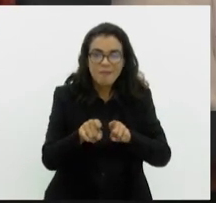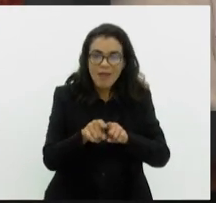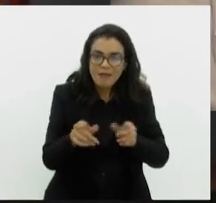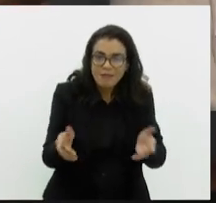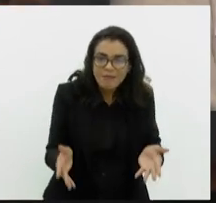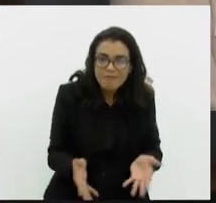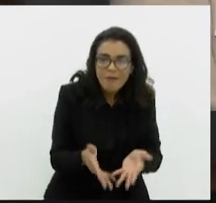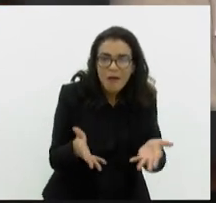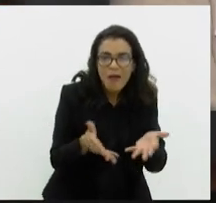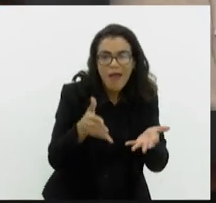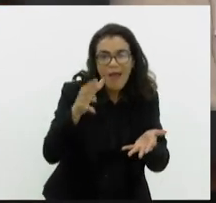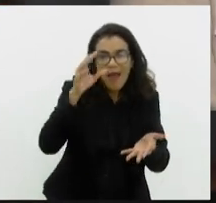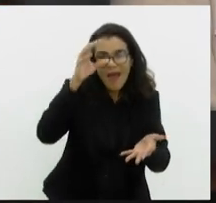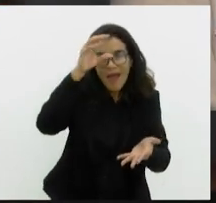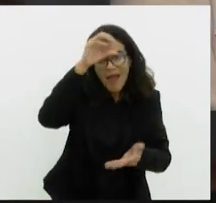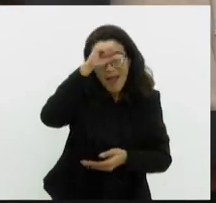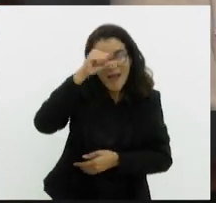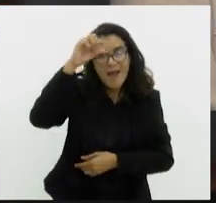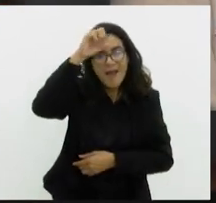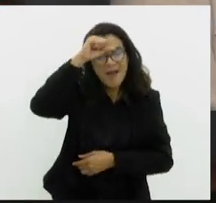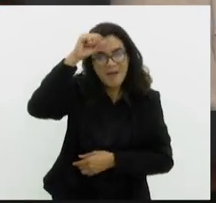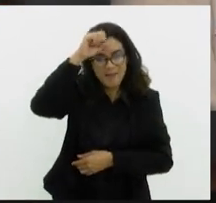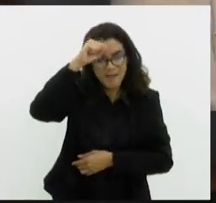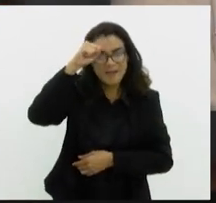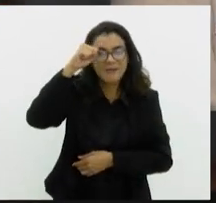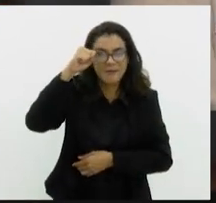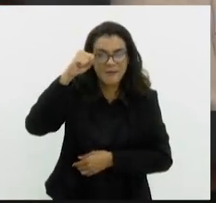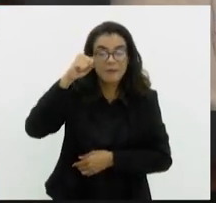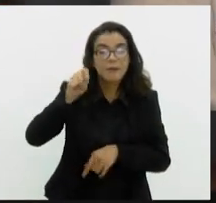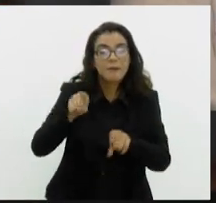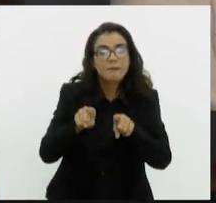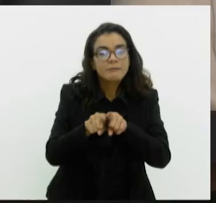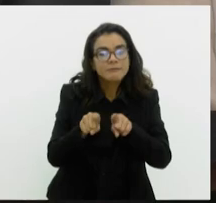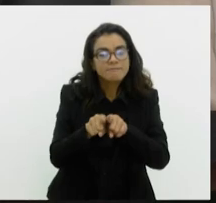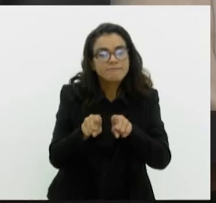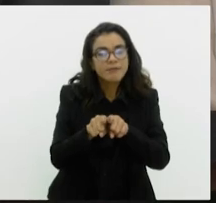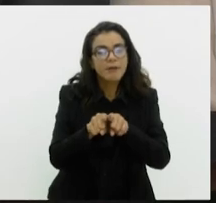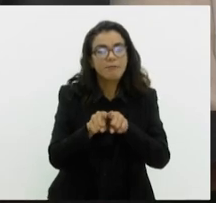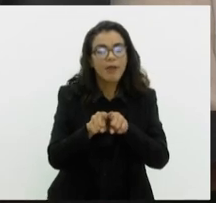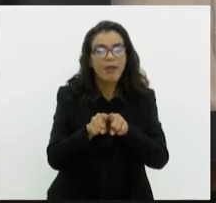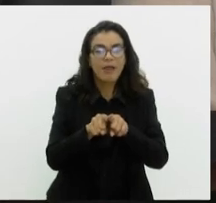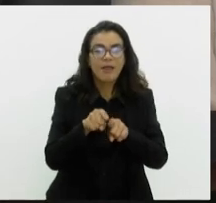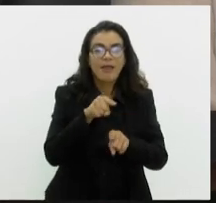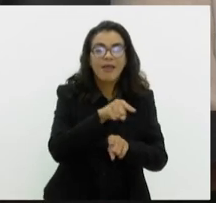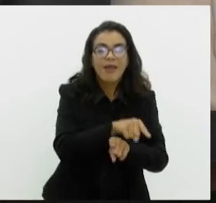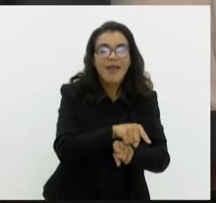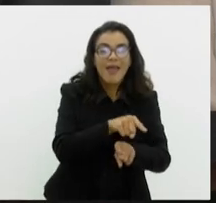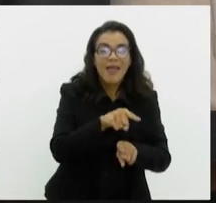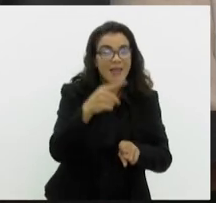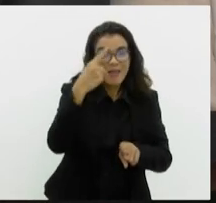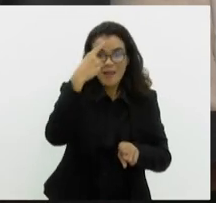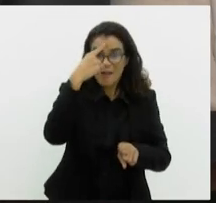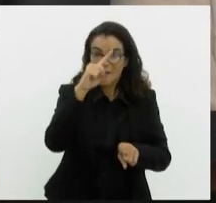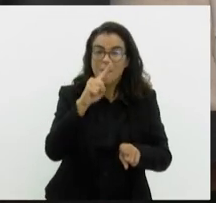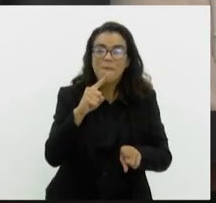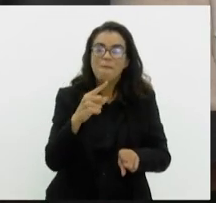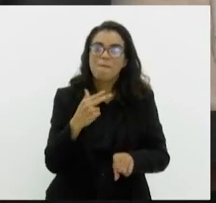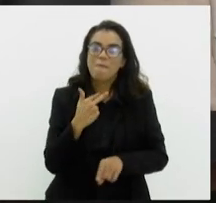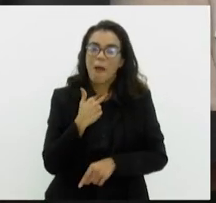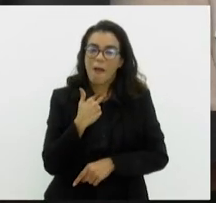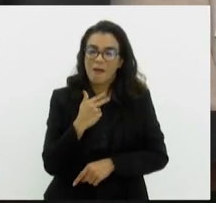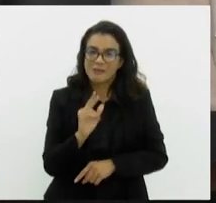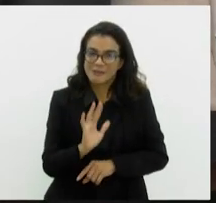que a gente aprendeu para longe, principalmente para os nossos, mas sem deixar que eles saibam que a gente sabe aquilo tudo. Um